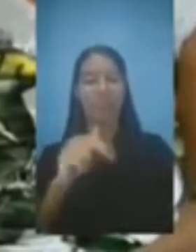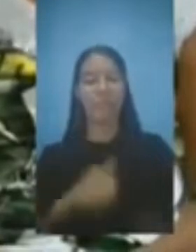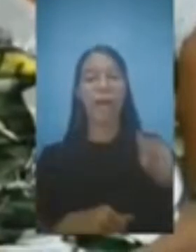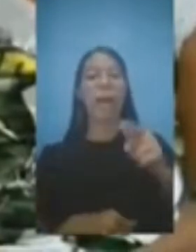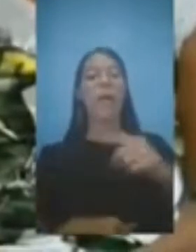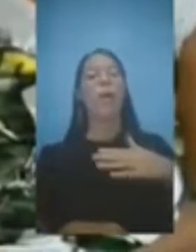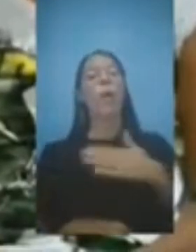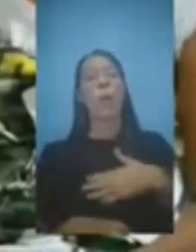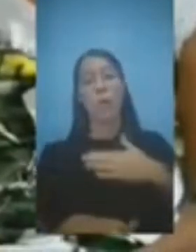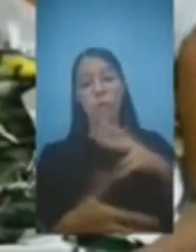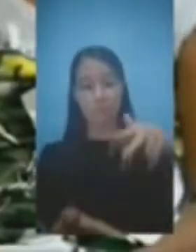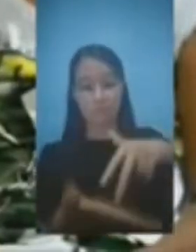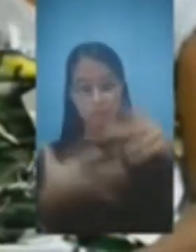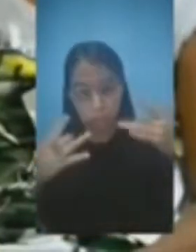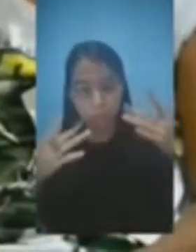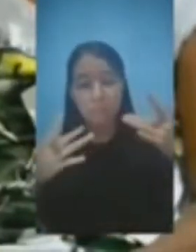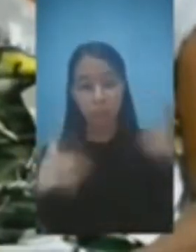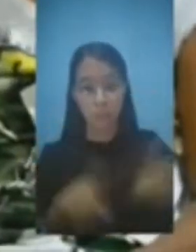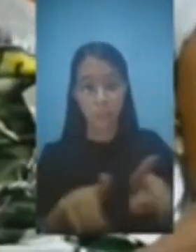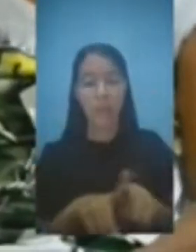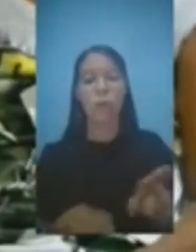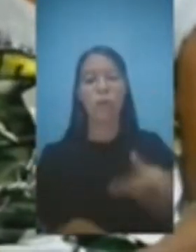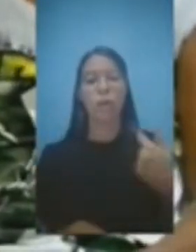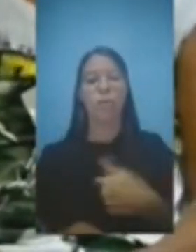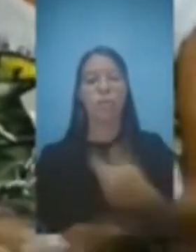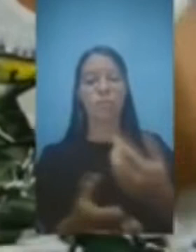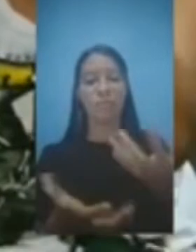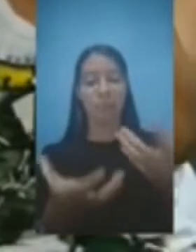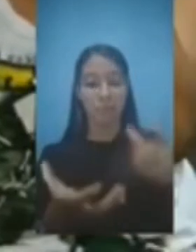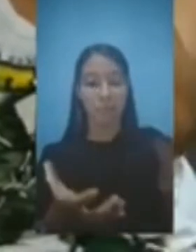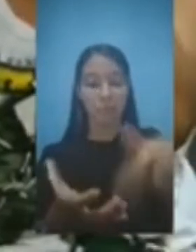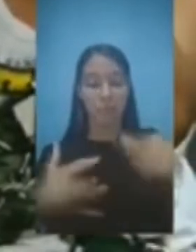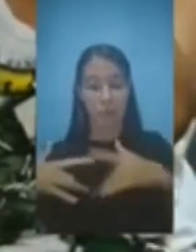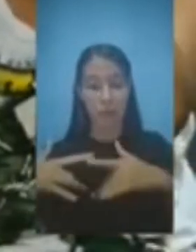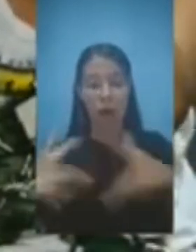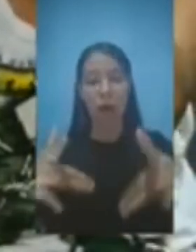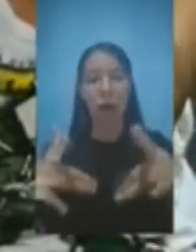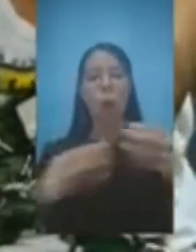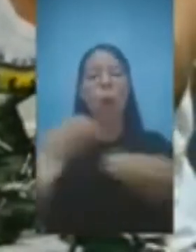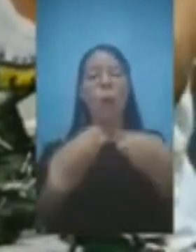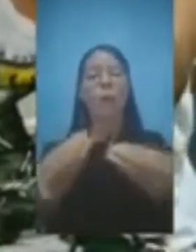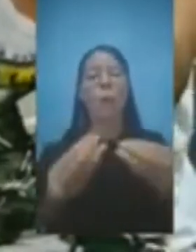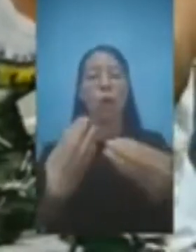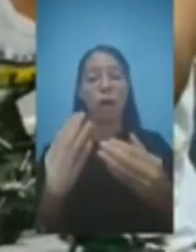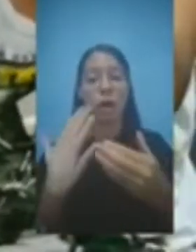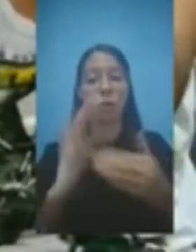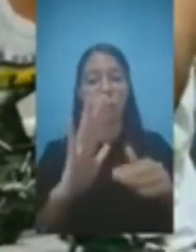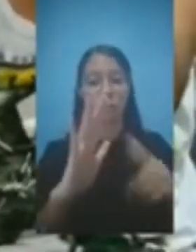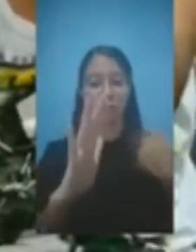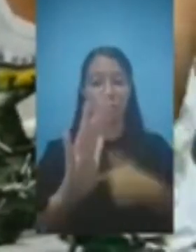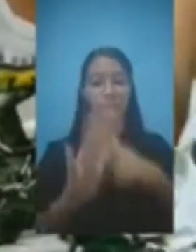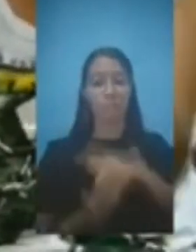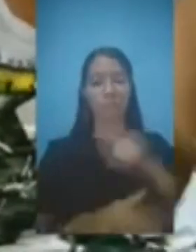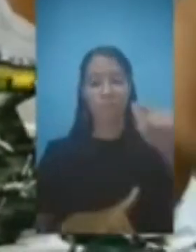Marquinho, e ele gosta muito de fazer teatro. E a gente gostaria de contribuição de todos para que